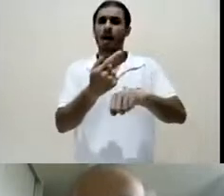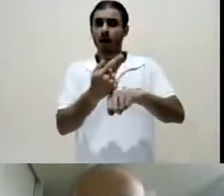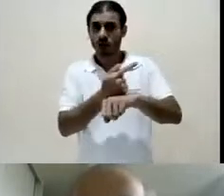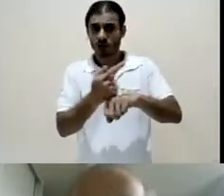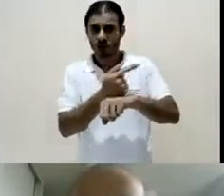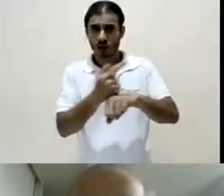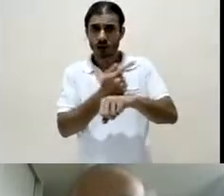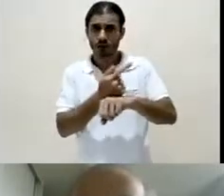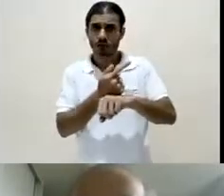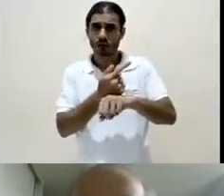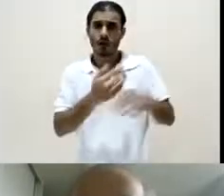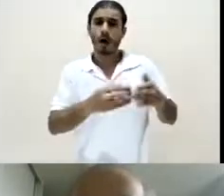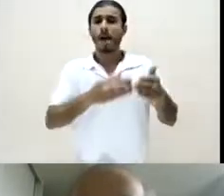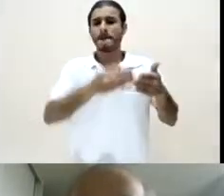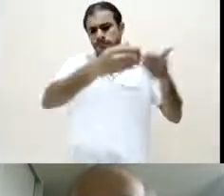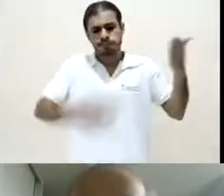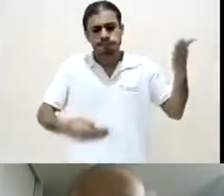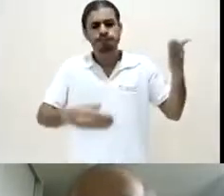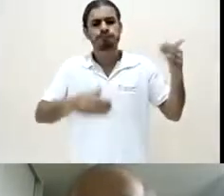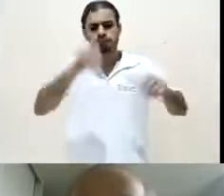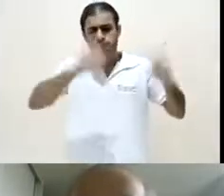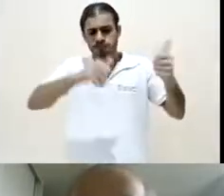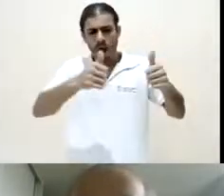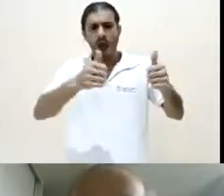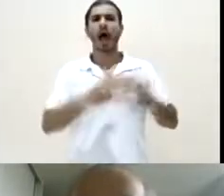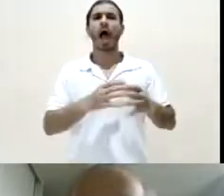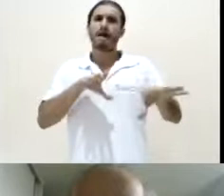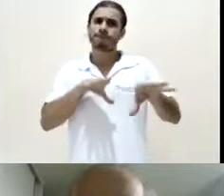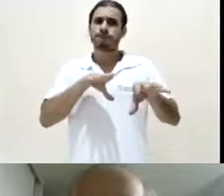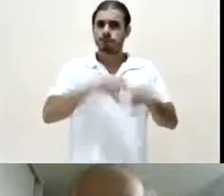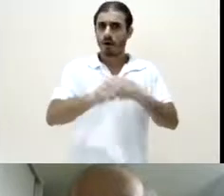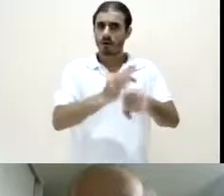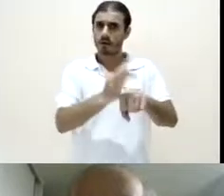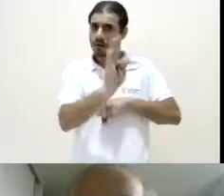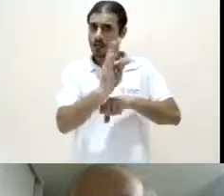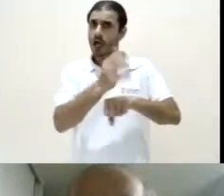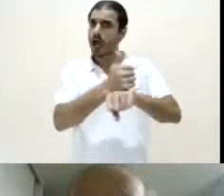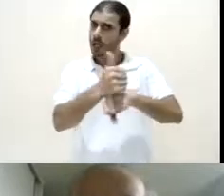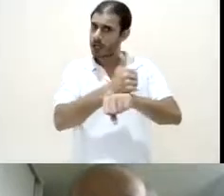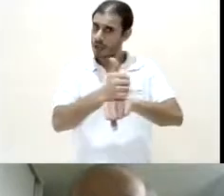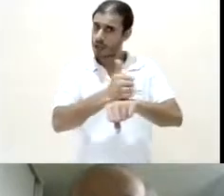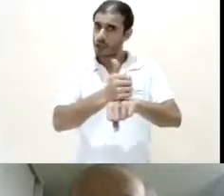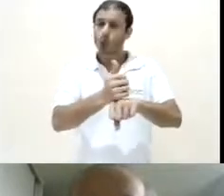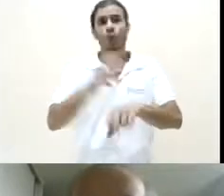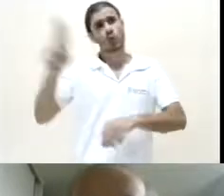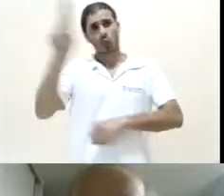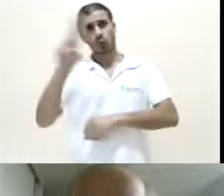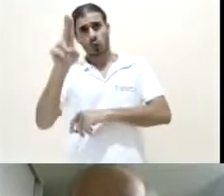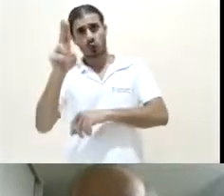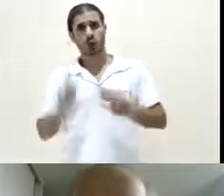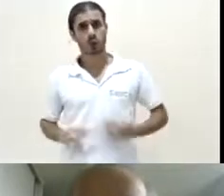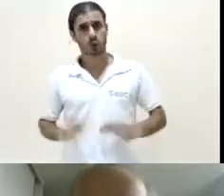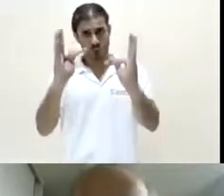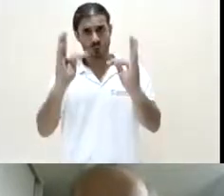formação técnico-profissional, o que ele chama de avaliação multifuncional a partir do uso de tecnologias, enfim. Né. Então, acho